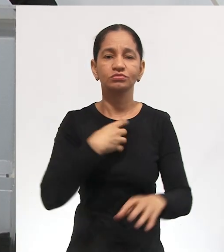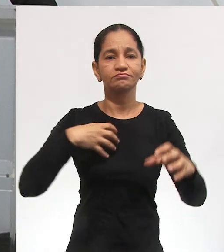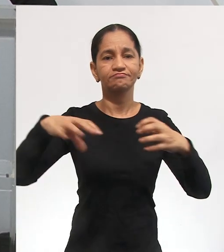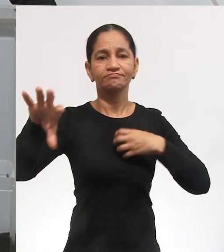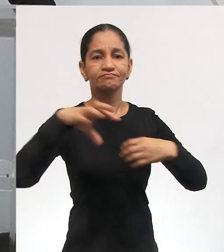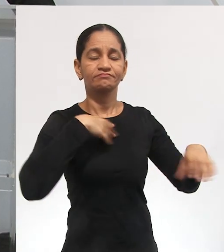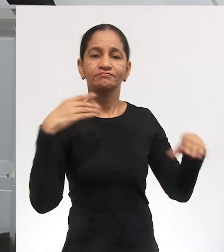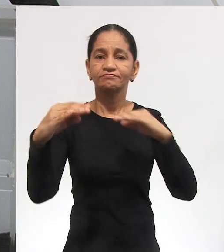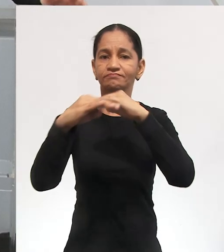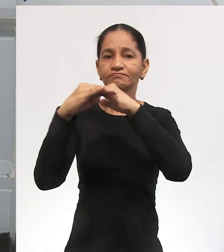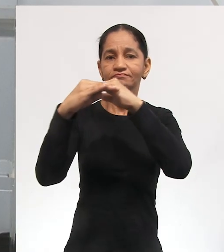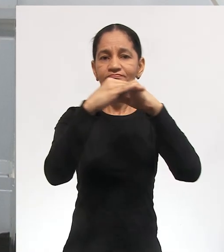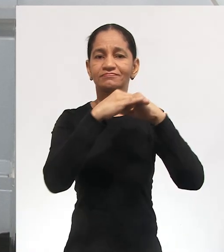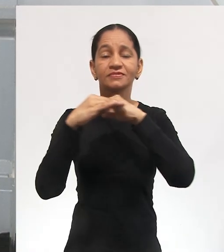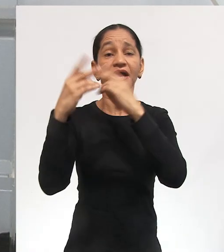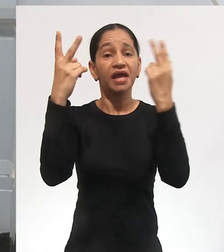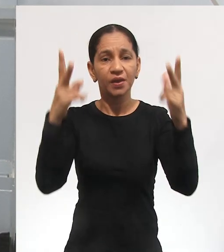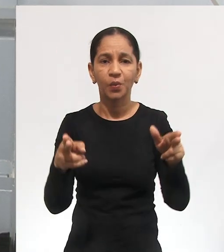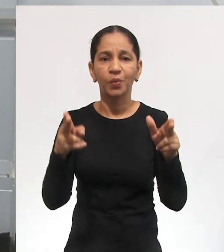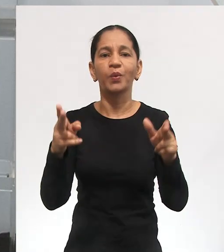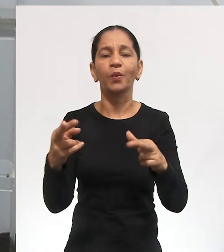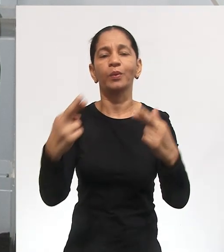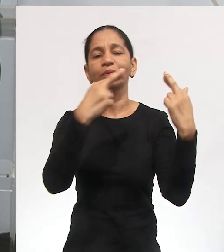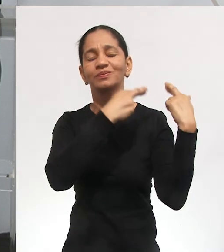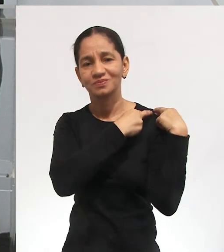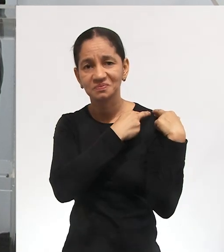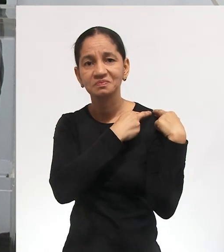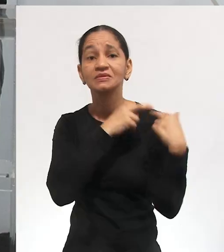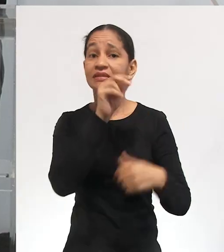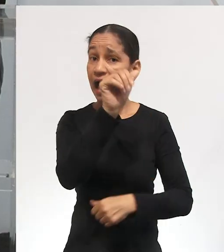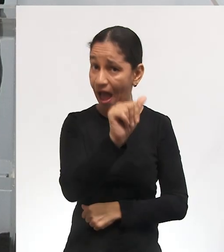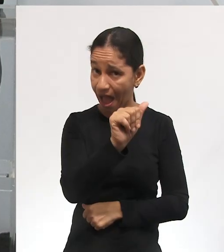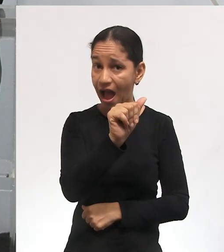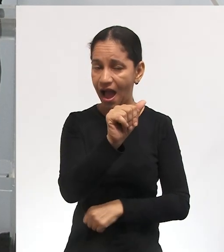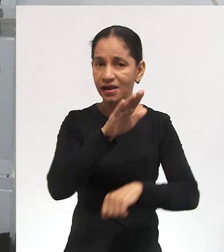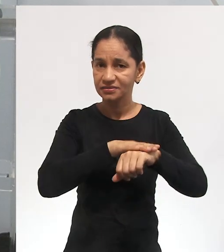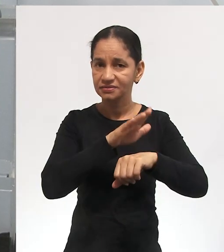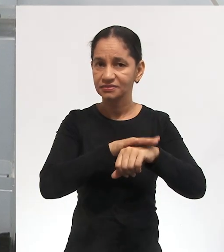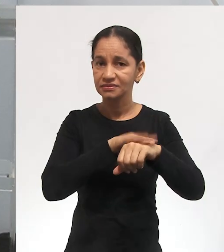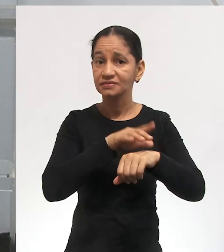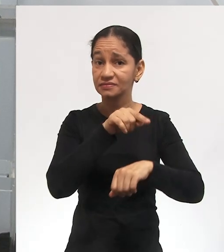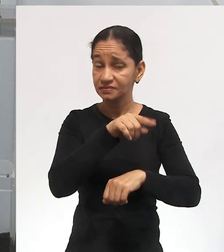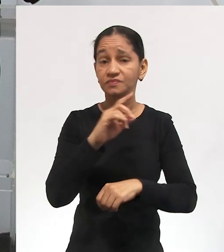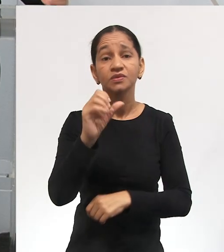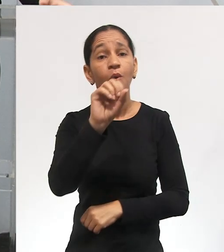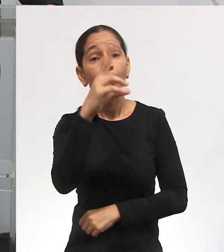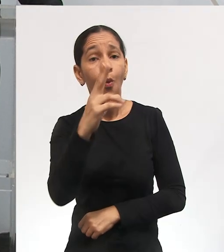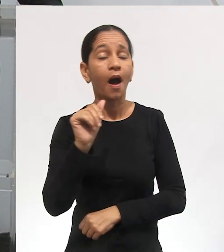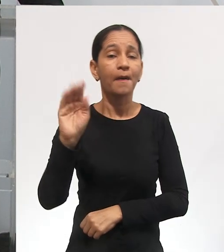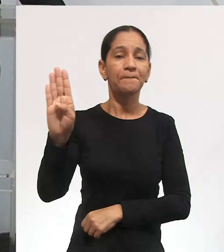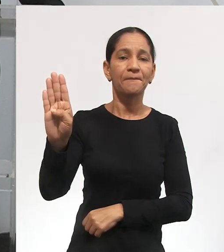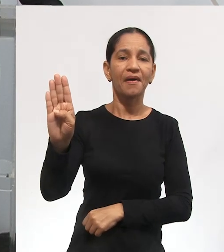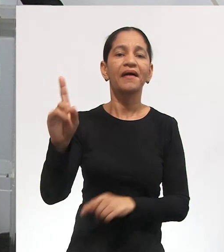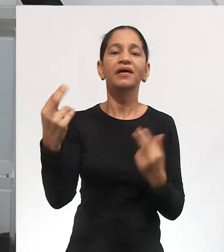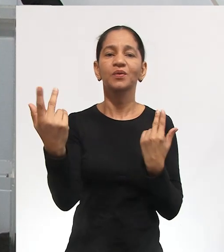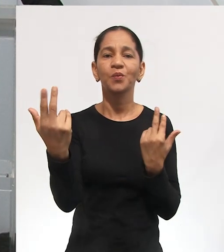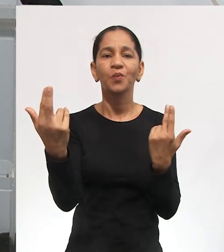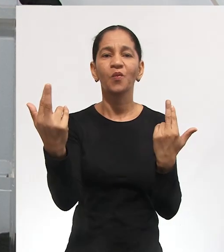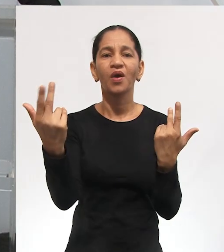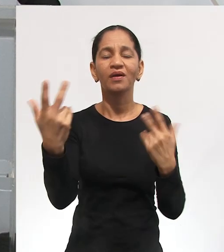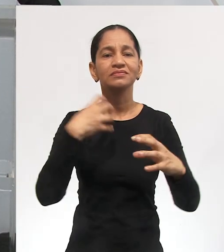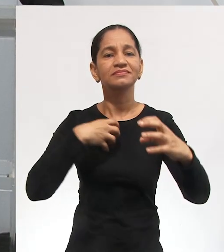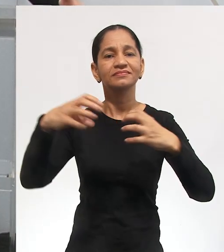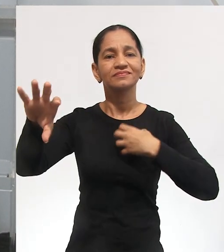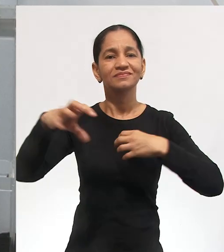responsável solidariamente. Tanto a empresa sucessora, aquela que adquiriu a empresa anterior, quanto a